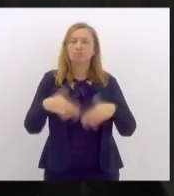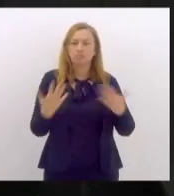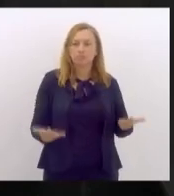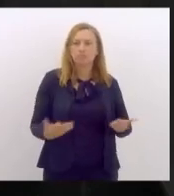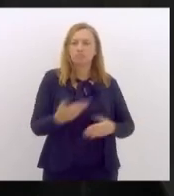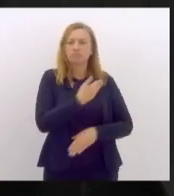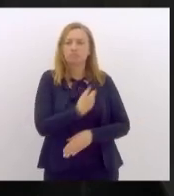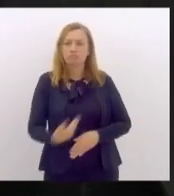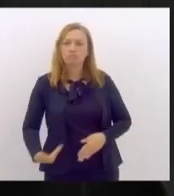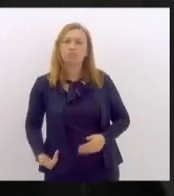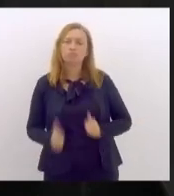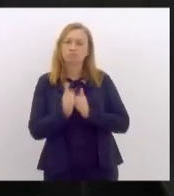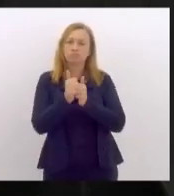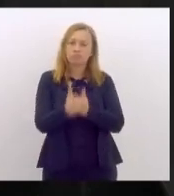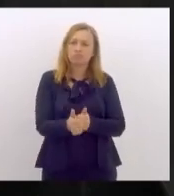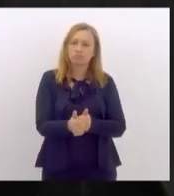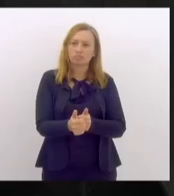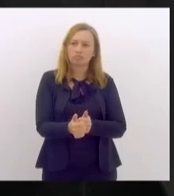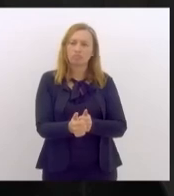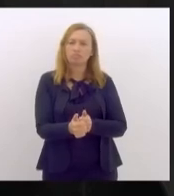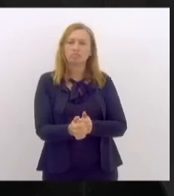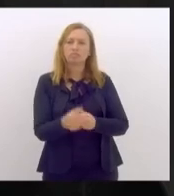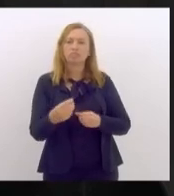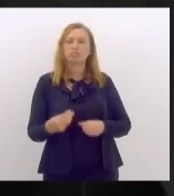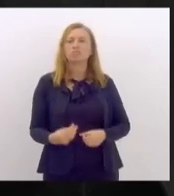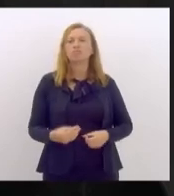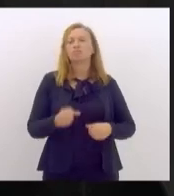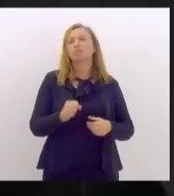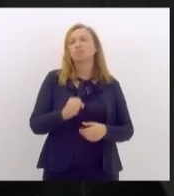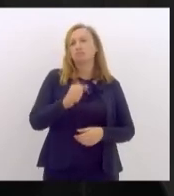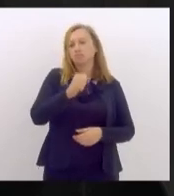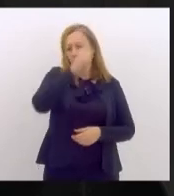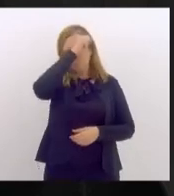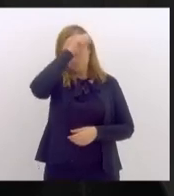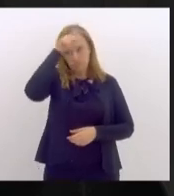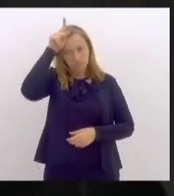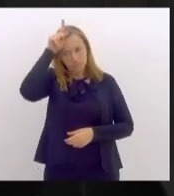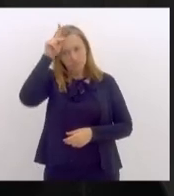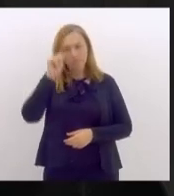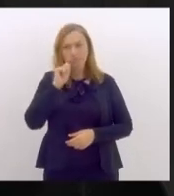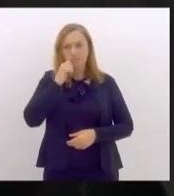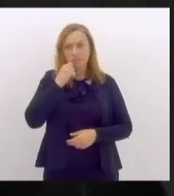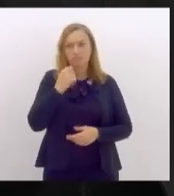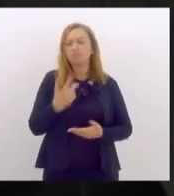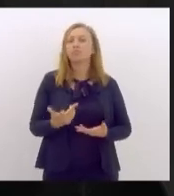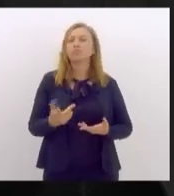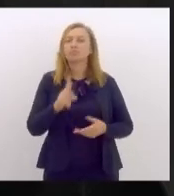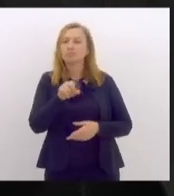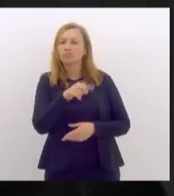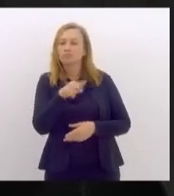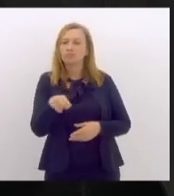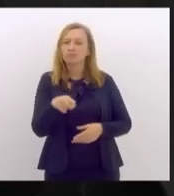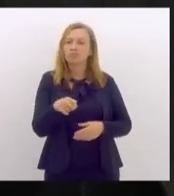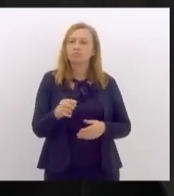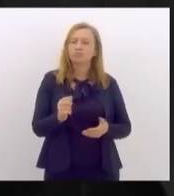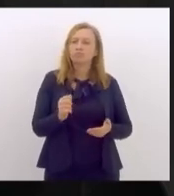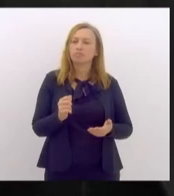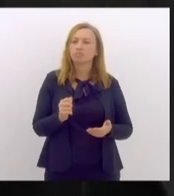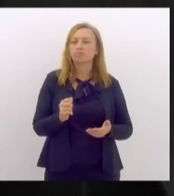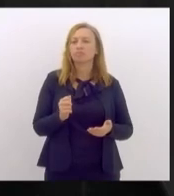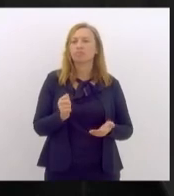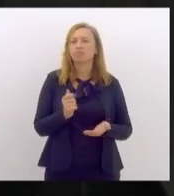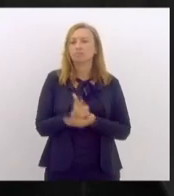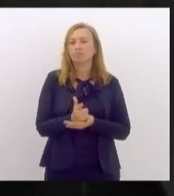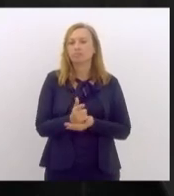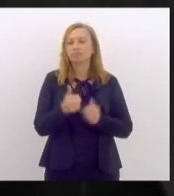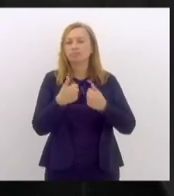governador Siga o exemplo do poder público municipal e gente as tarifas e não só isentem mas que